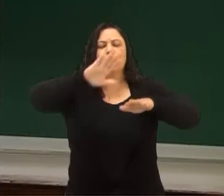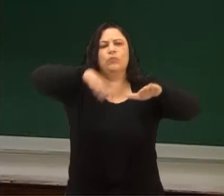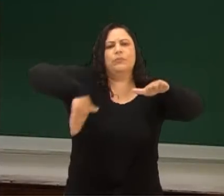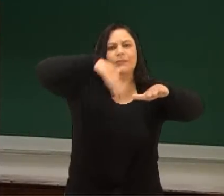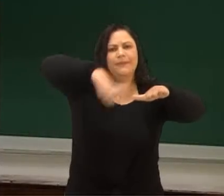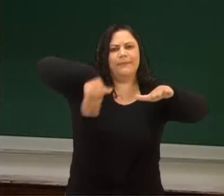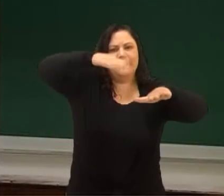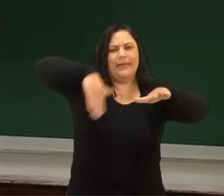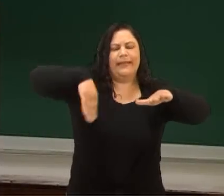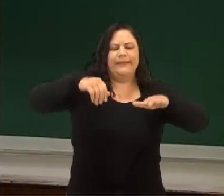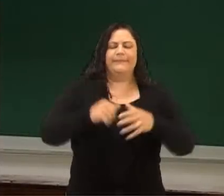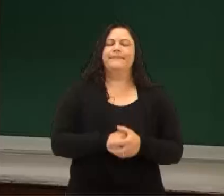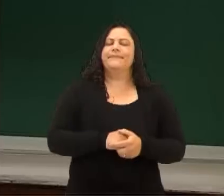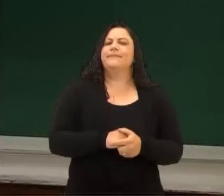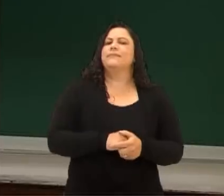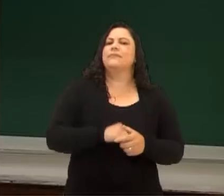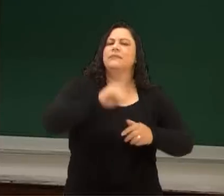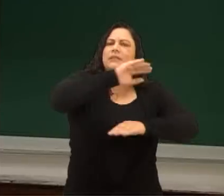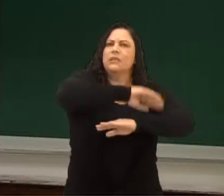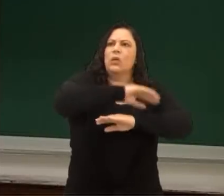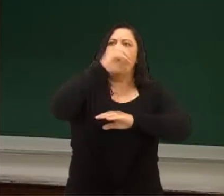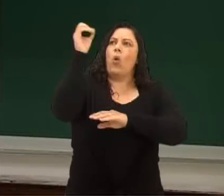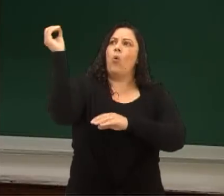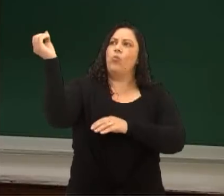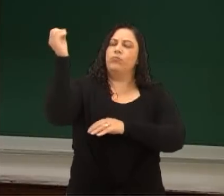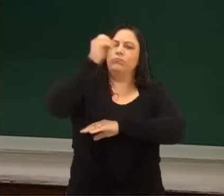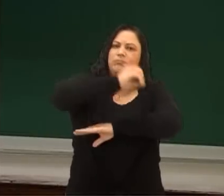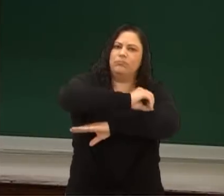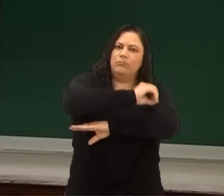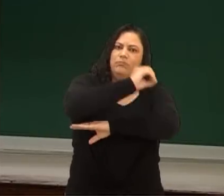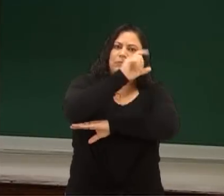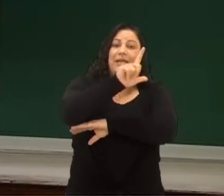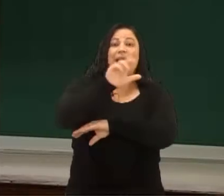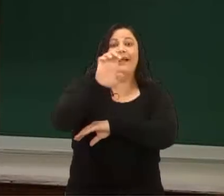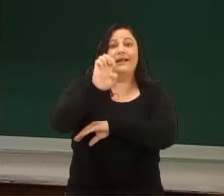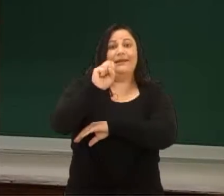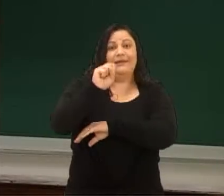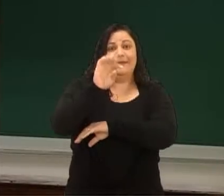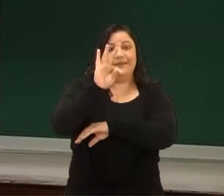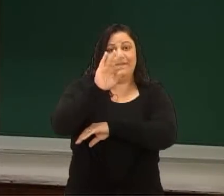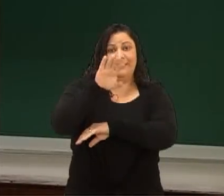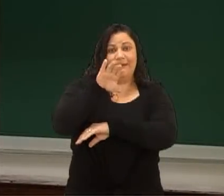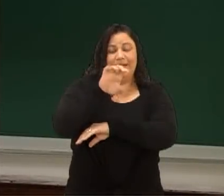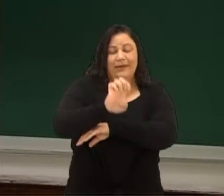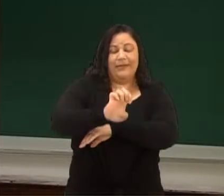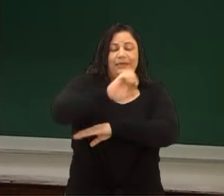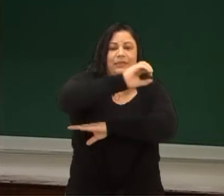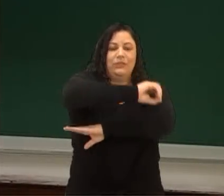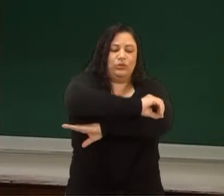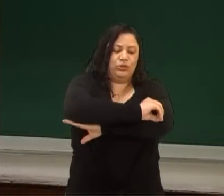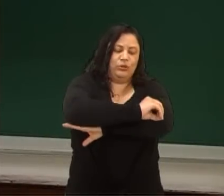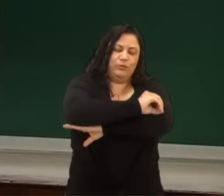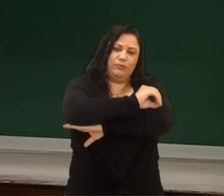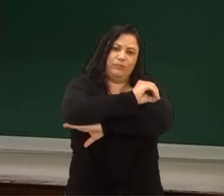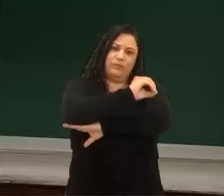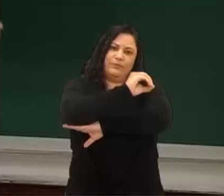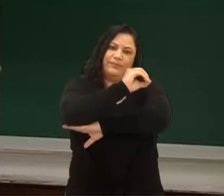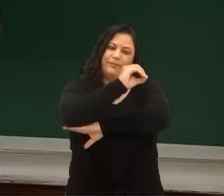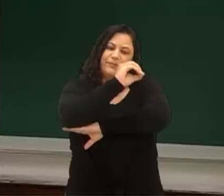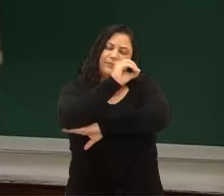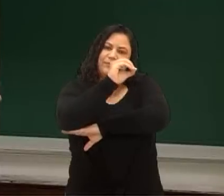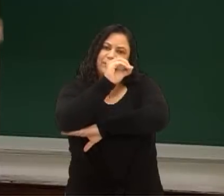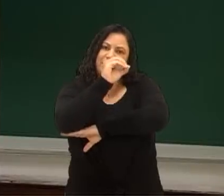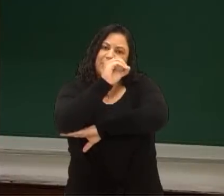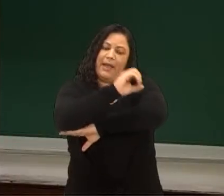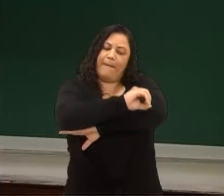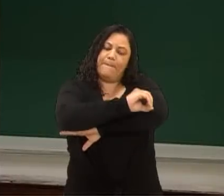gente vai para o litoral. Por quê? Porque o Sol nasce no leste, aqui no hemisfério ocidental. Então, lá no leste, lá na praia, parece que o Sol está nascendo,